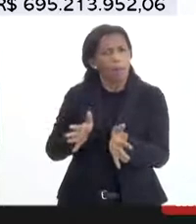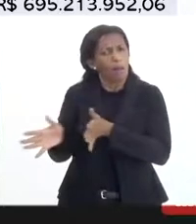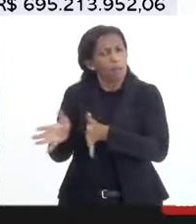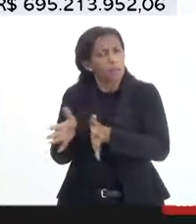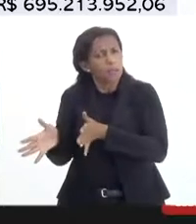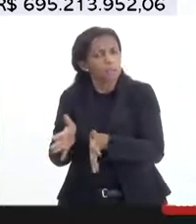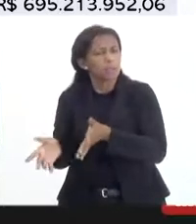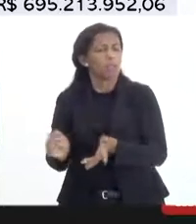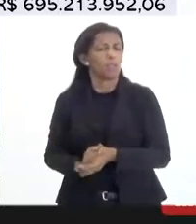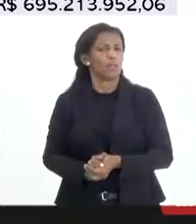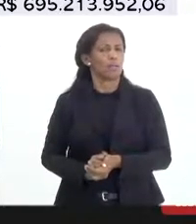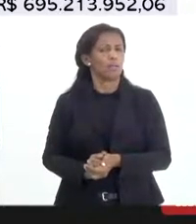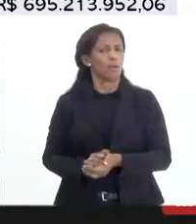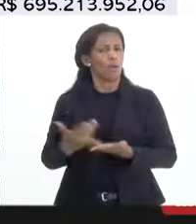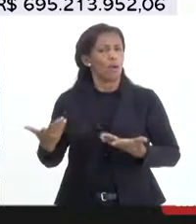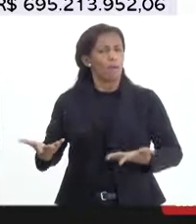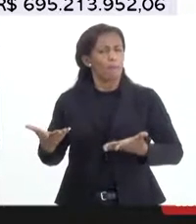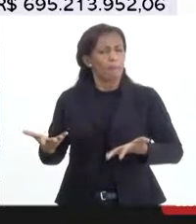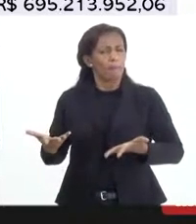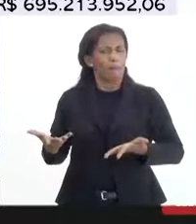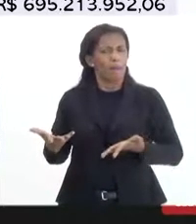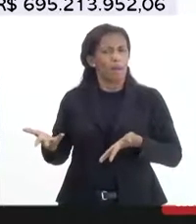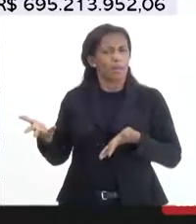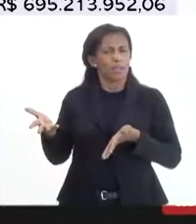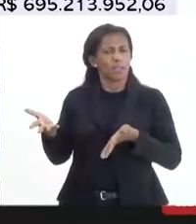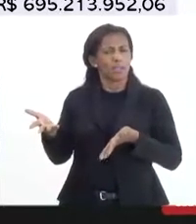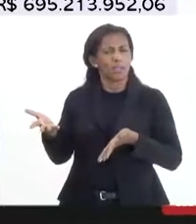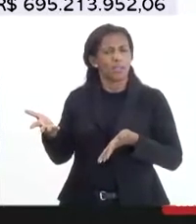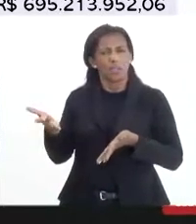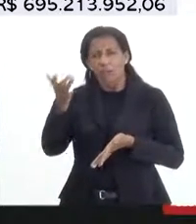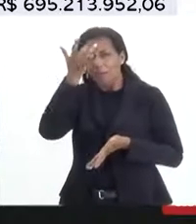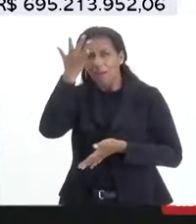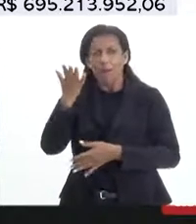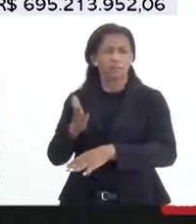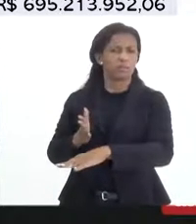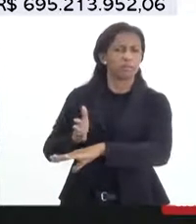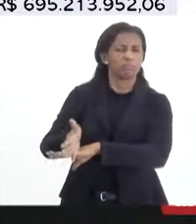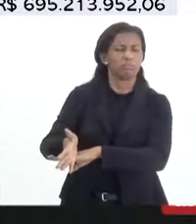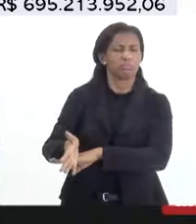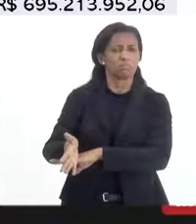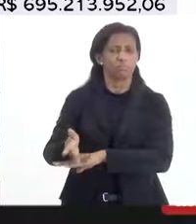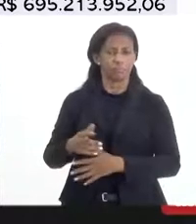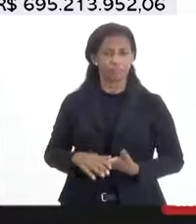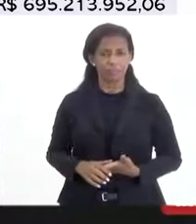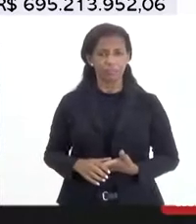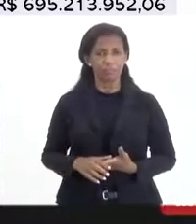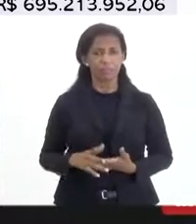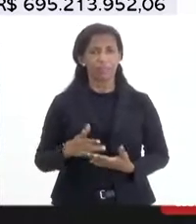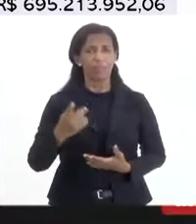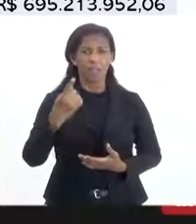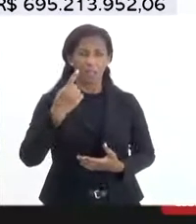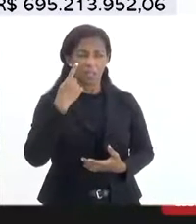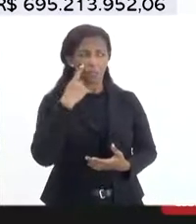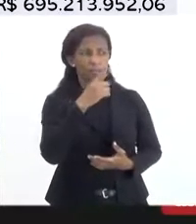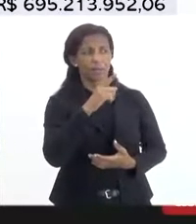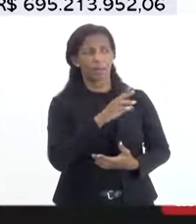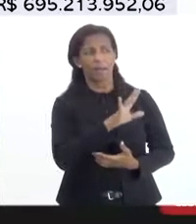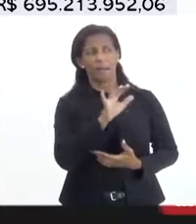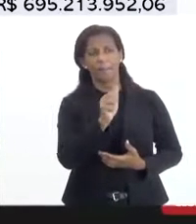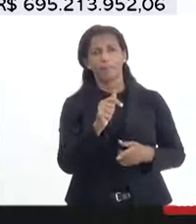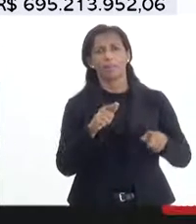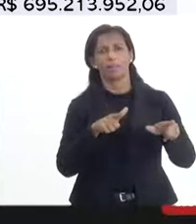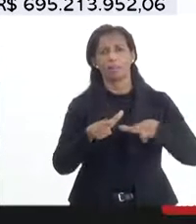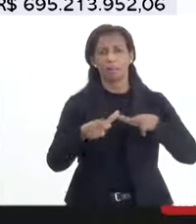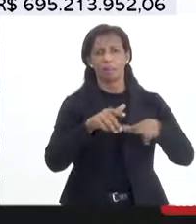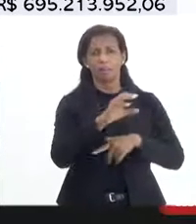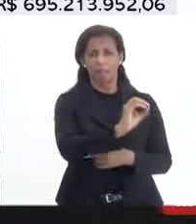mais confortável. Então, por que eu estou dizendo isso? A Bia e o Léo também estão nos ouvindo aqui, né, que também trabalharam pela